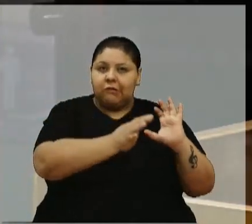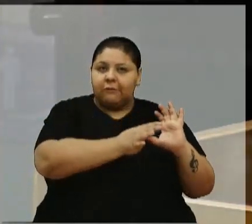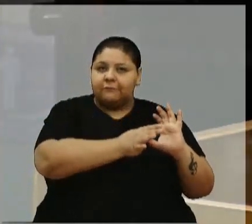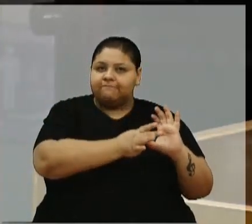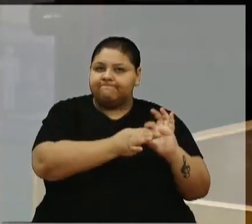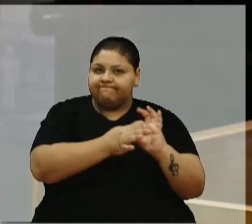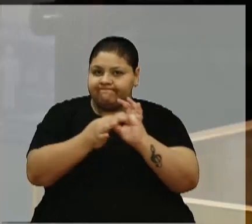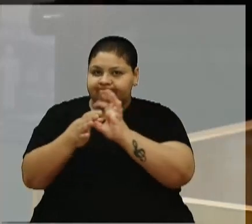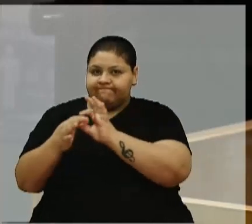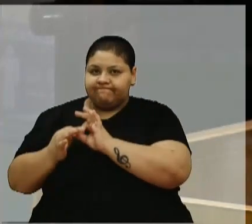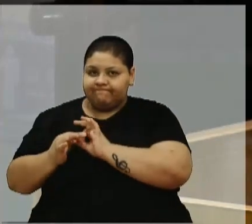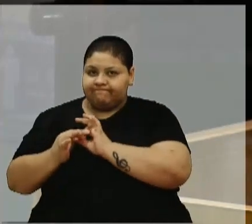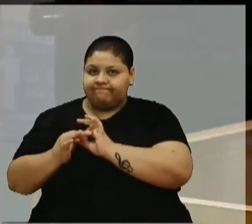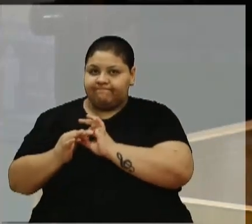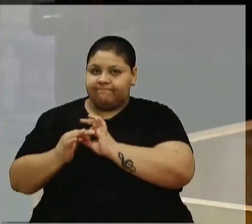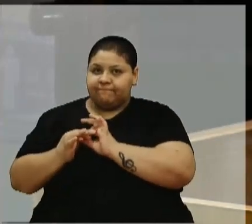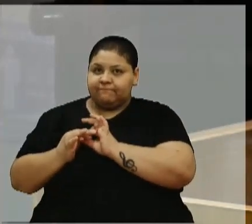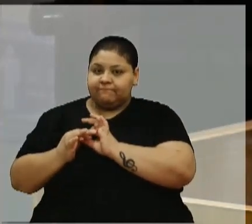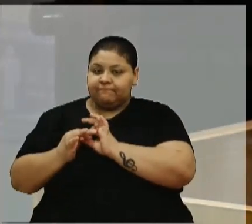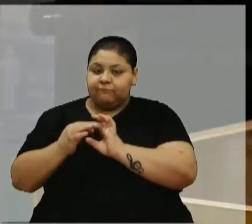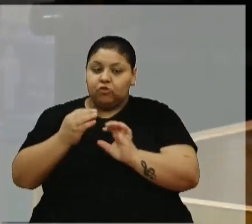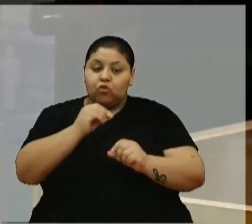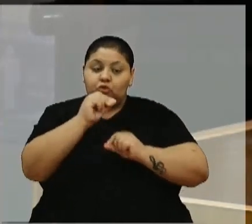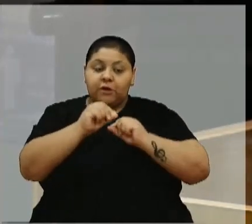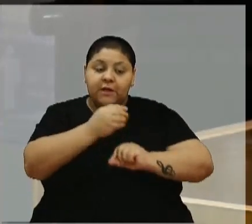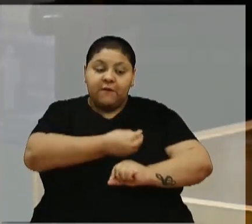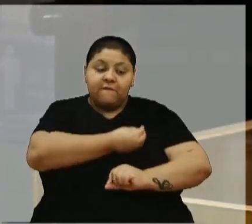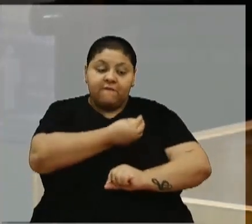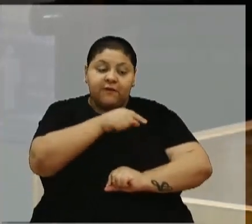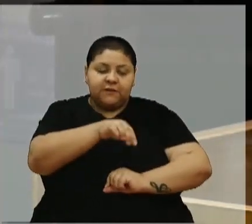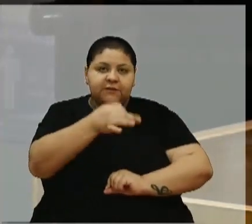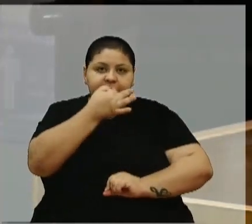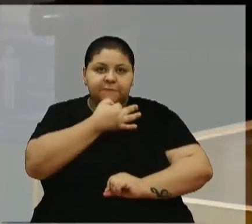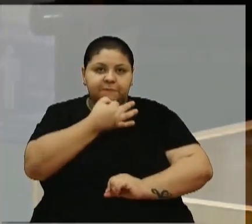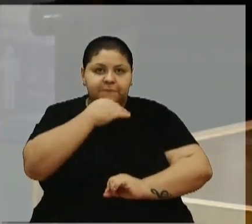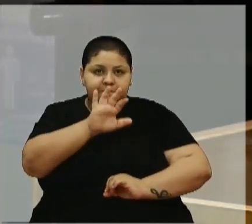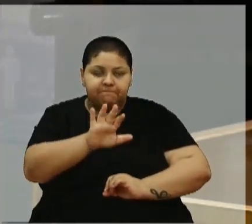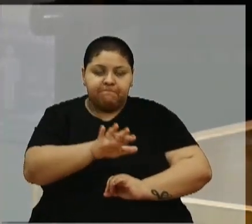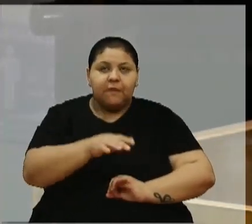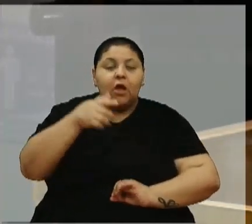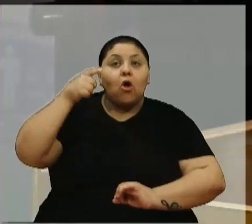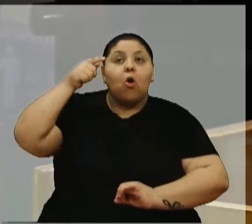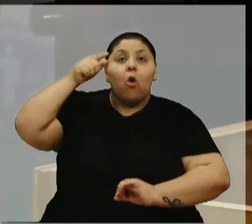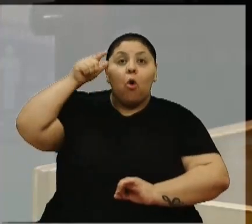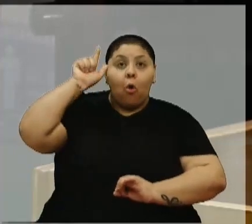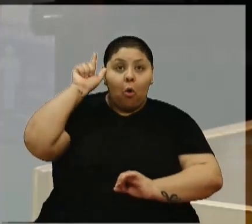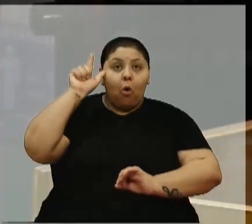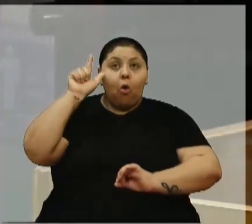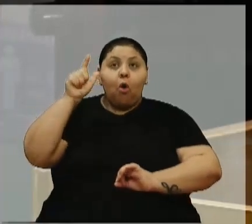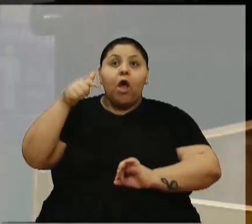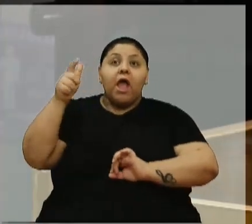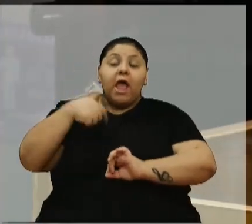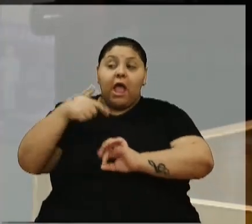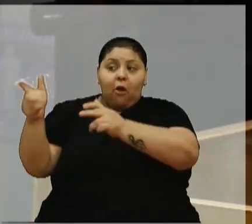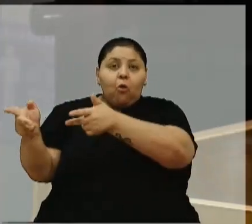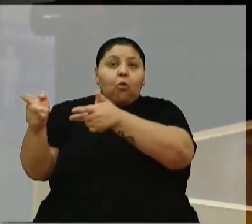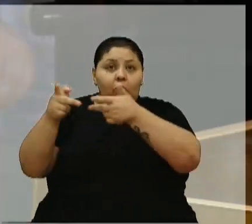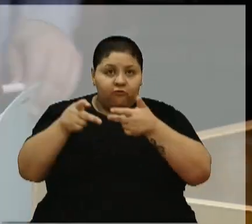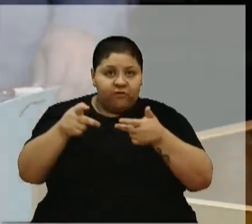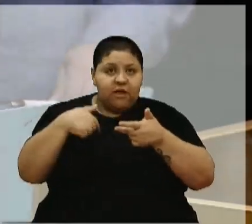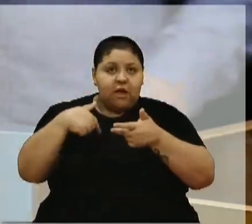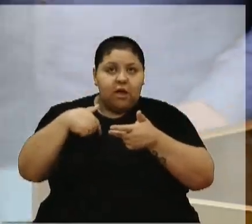uma situação de uma cidade, e ontem eu fui chamado, aliás, convidei